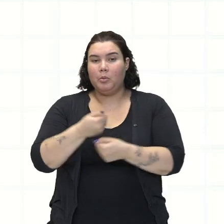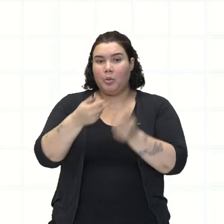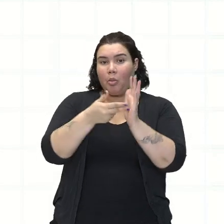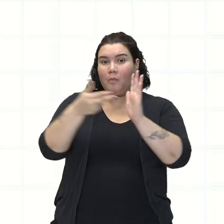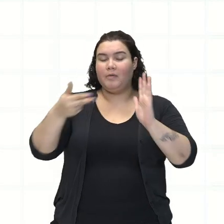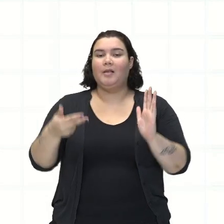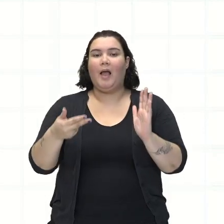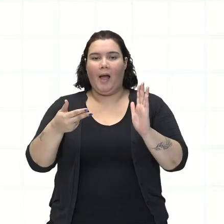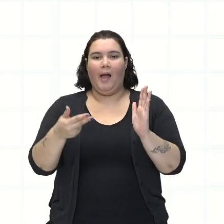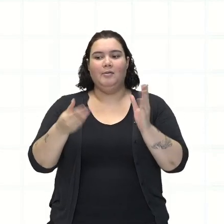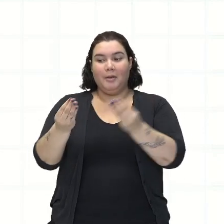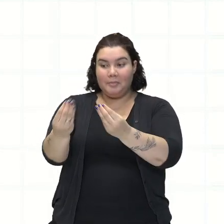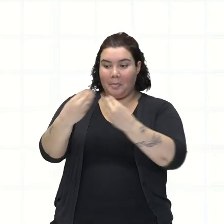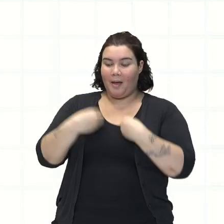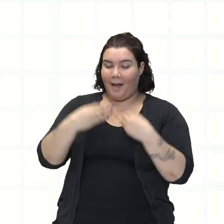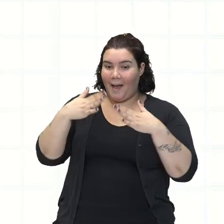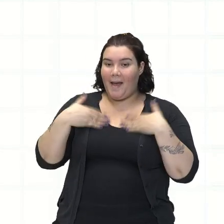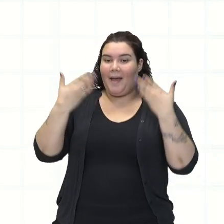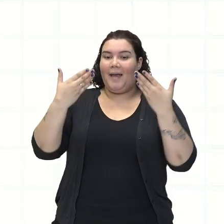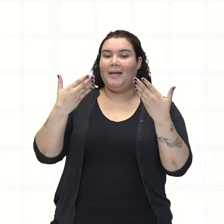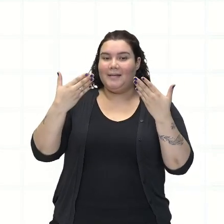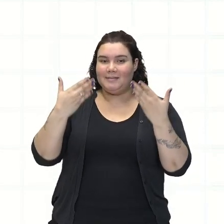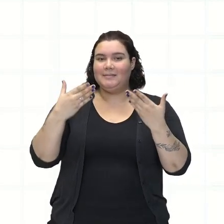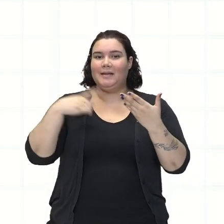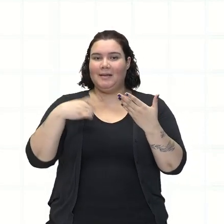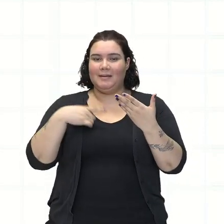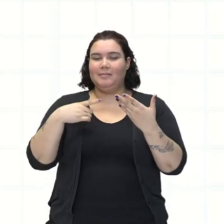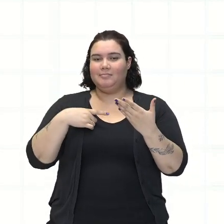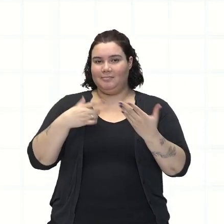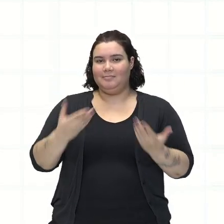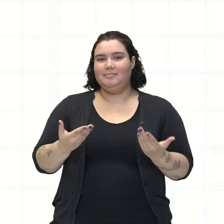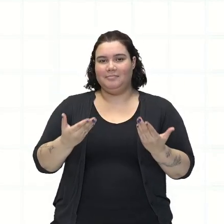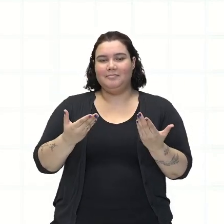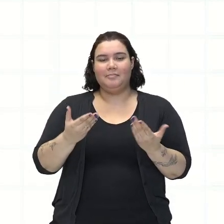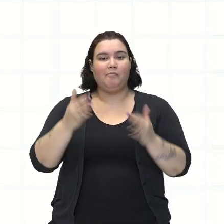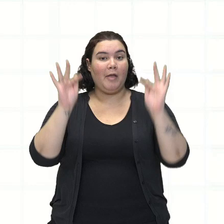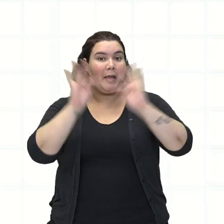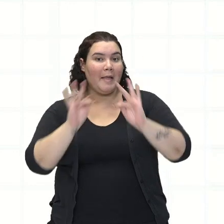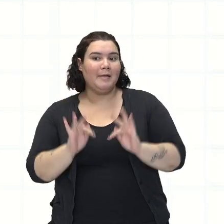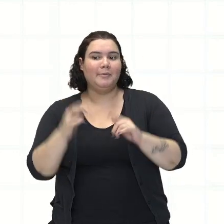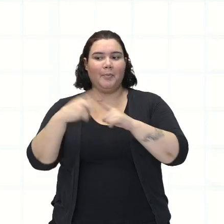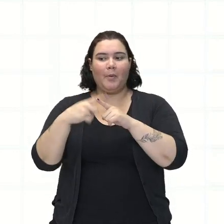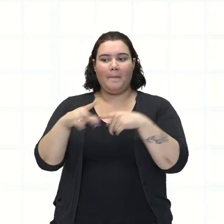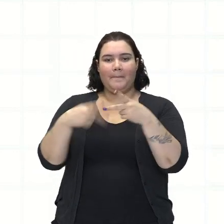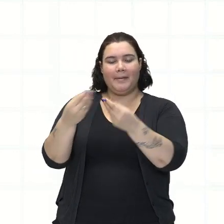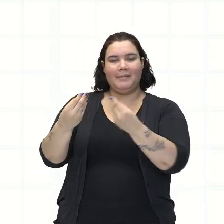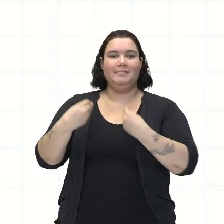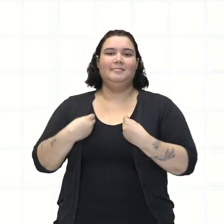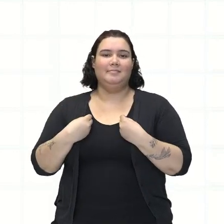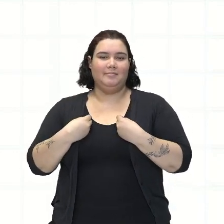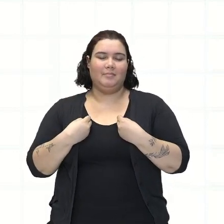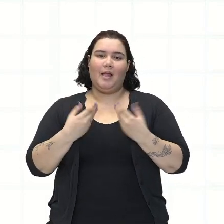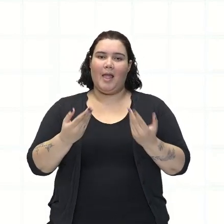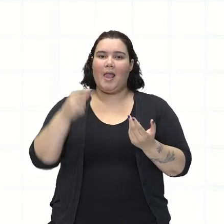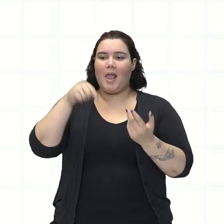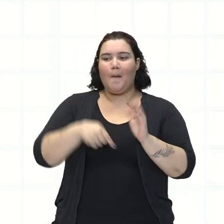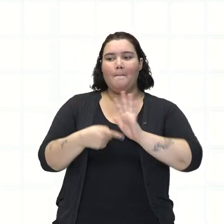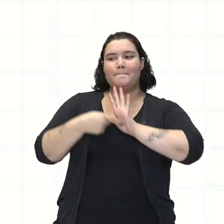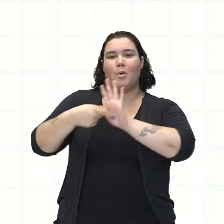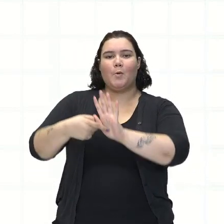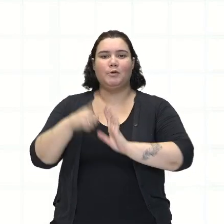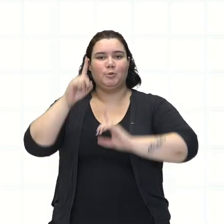e você ficou com um sorriso de orelha a orelha, ou ficou espantado, como se você não esperasse aquilo, mas também demonstrando que você